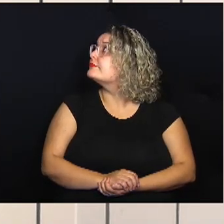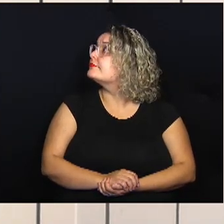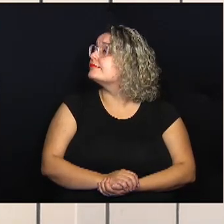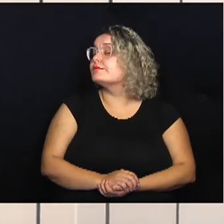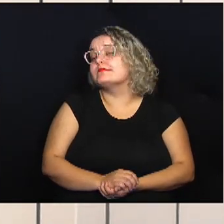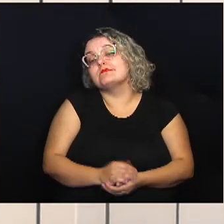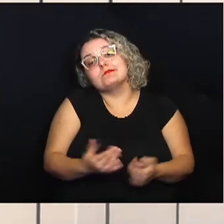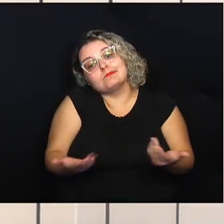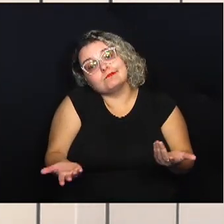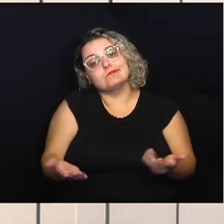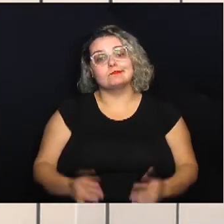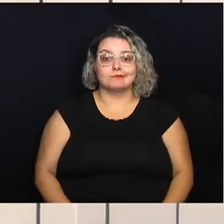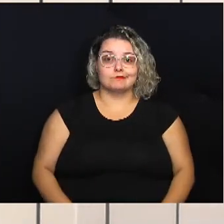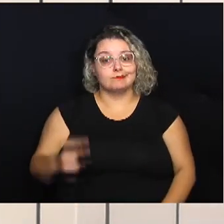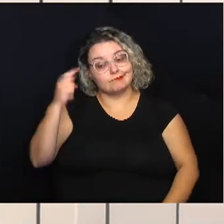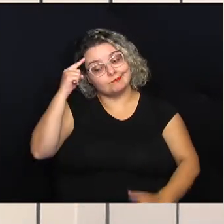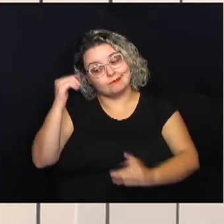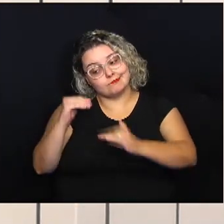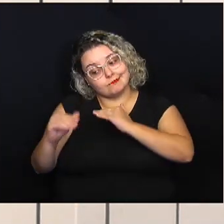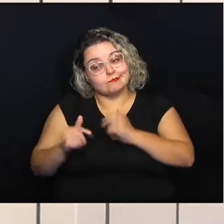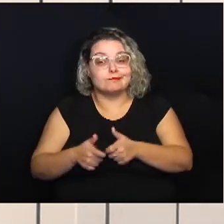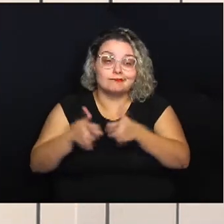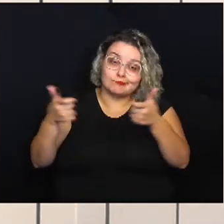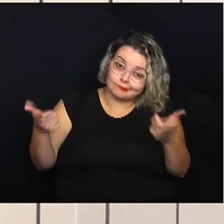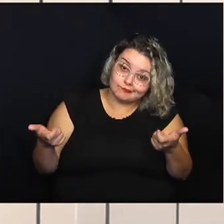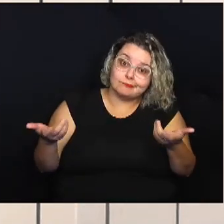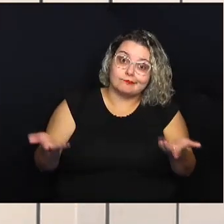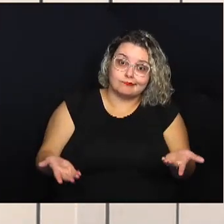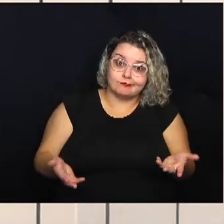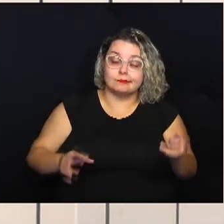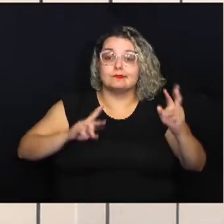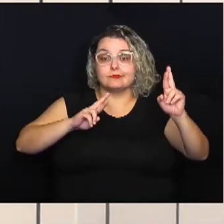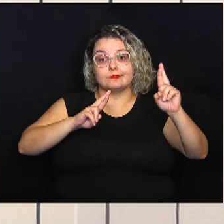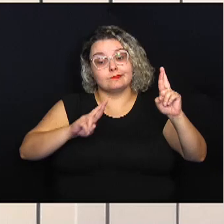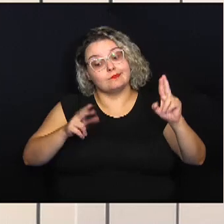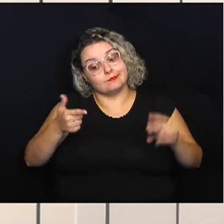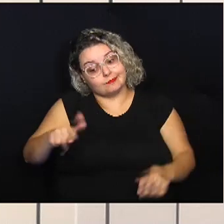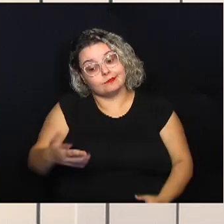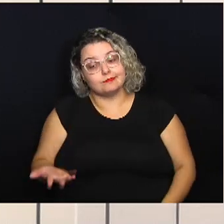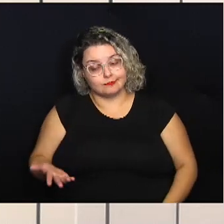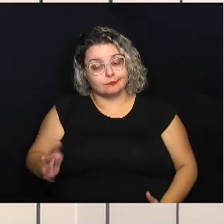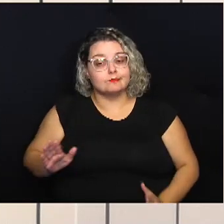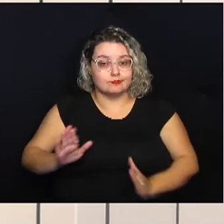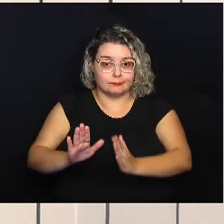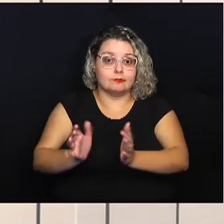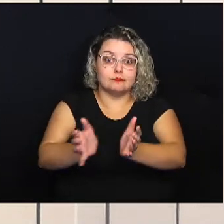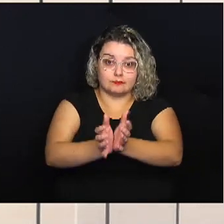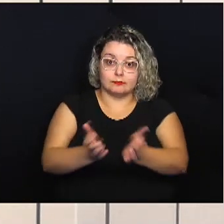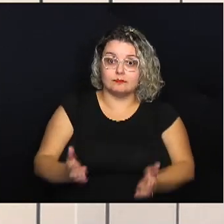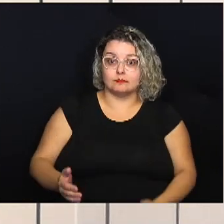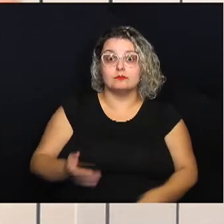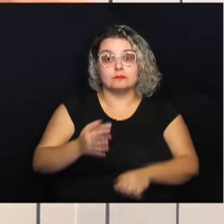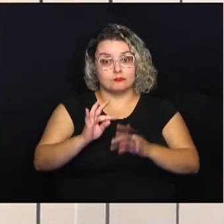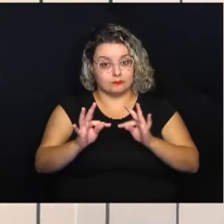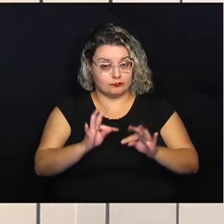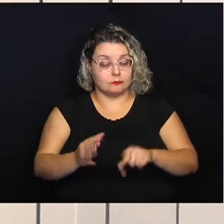As divergências foram maiores, então, que o desejo de continuar à frente do clube. O treinador